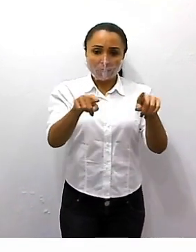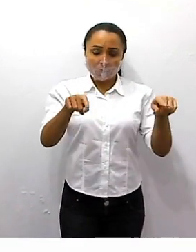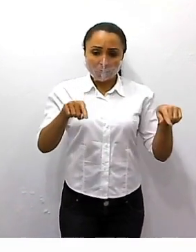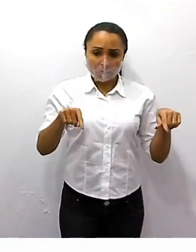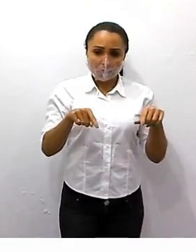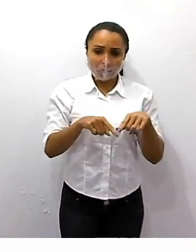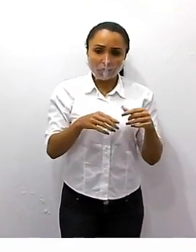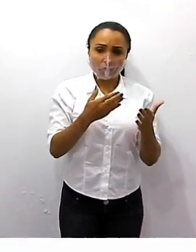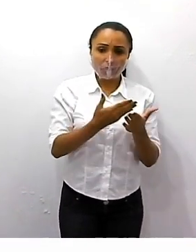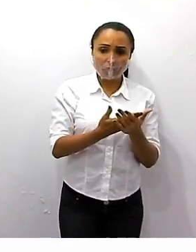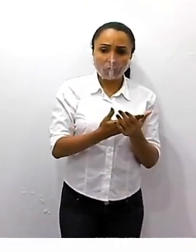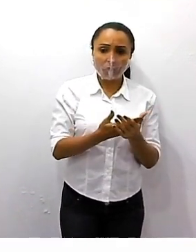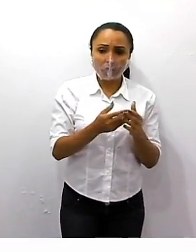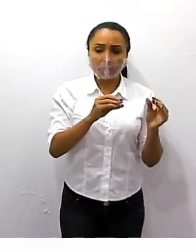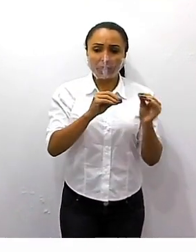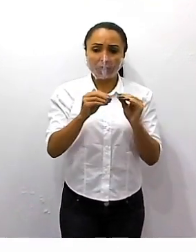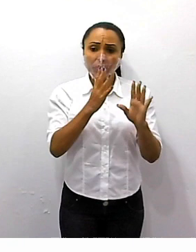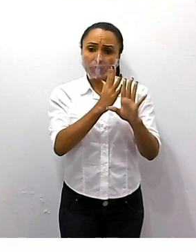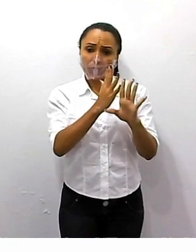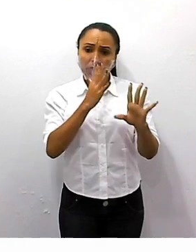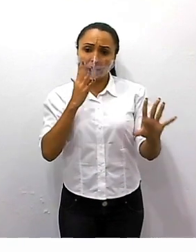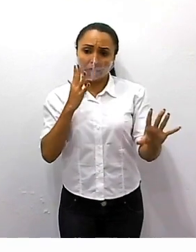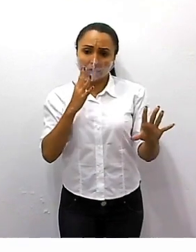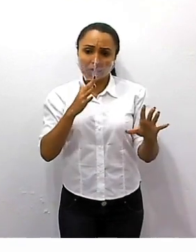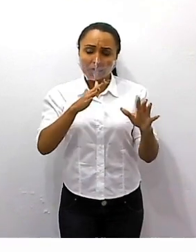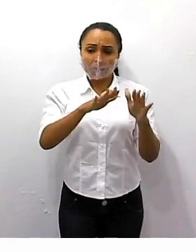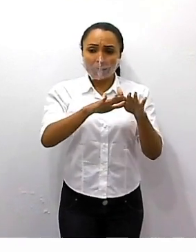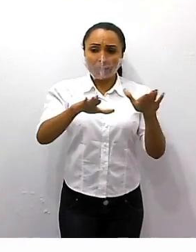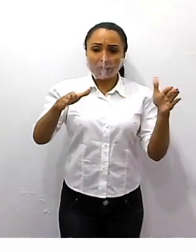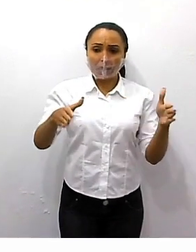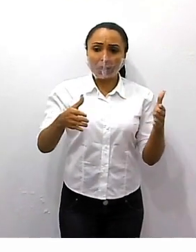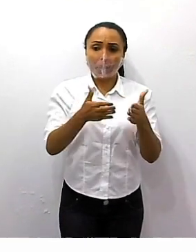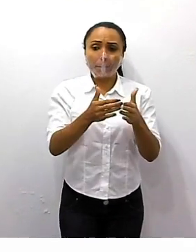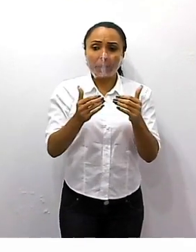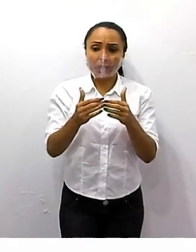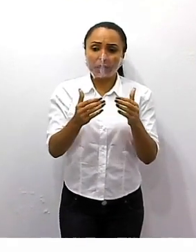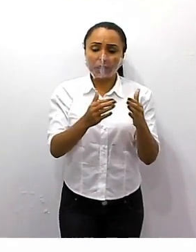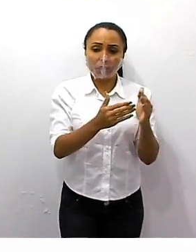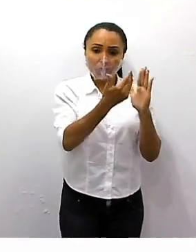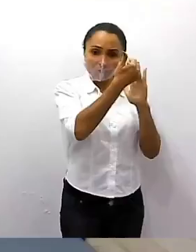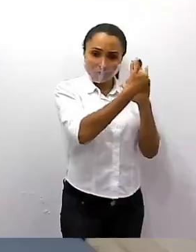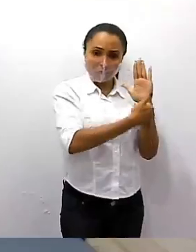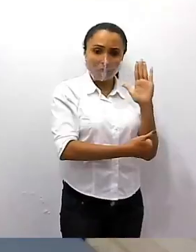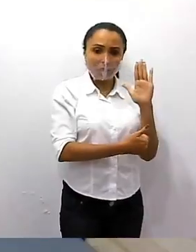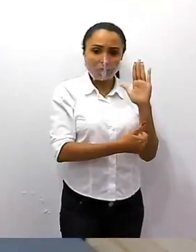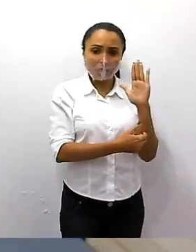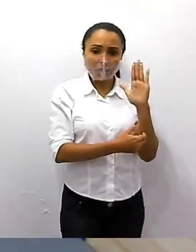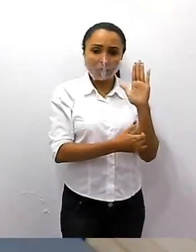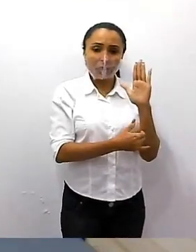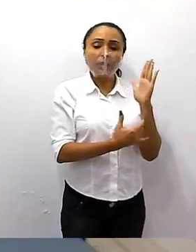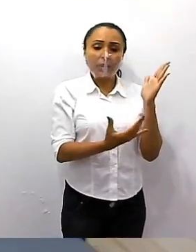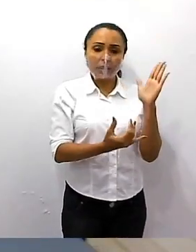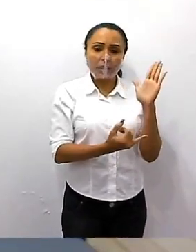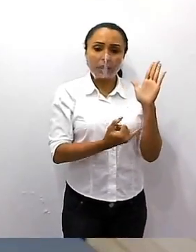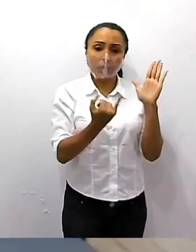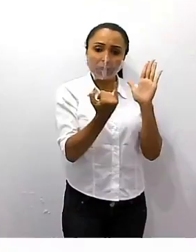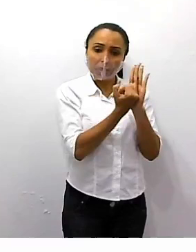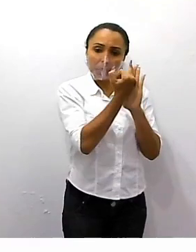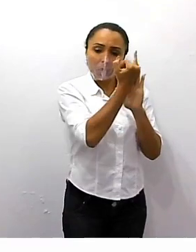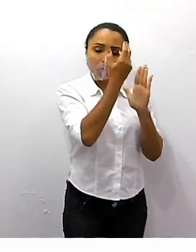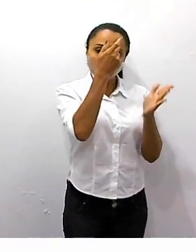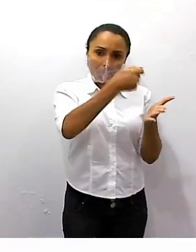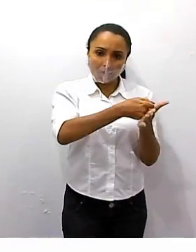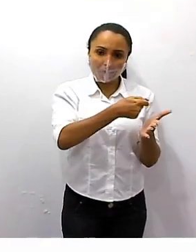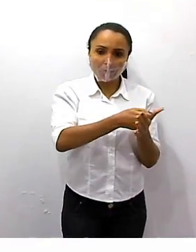escritório, repartição, fila, balcão, pedido de certidão, imposto a pagar. Percebam